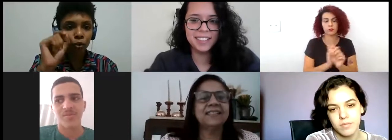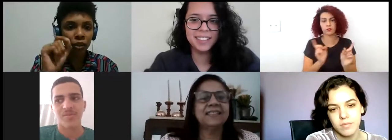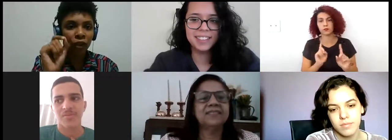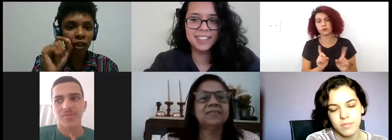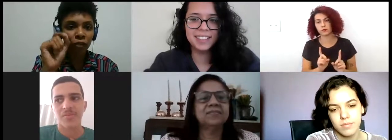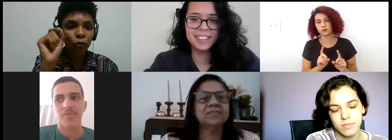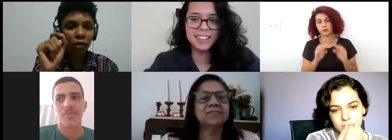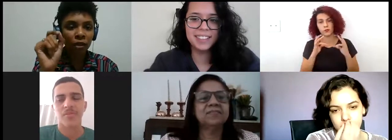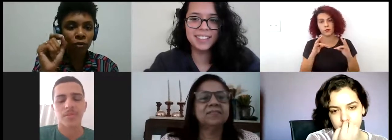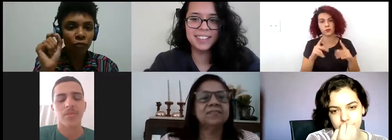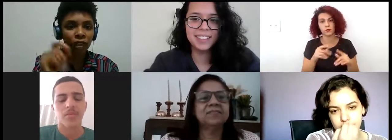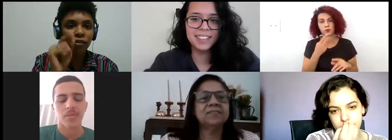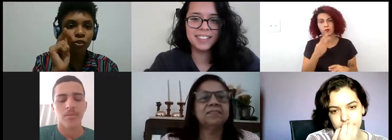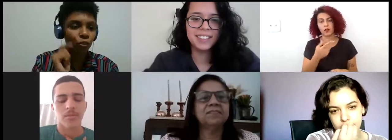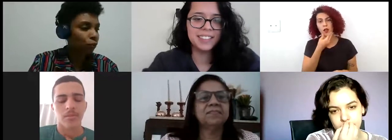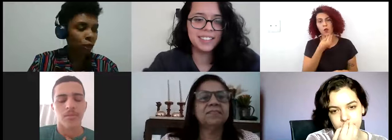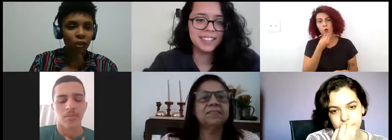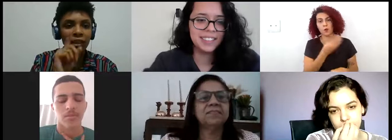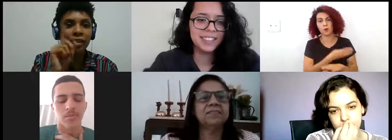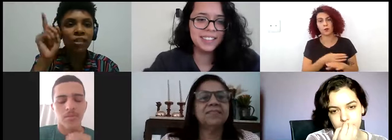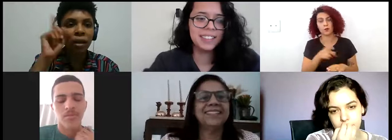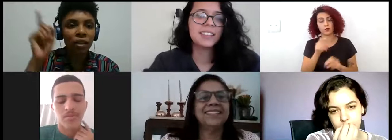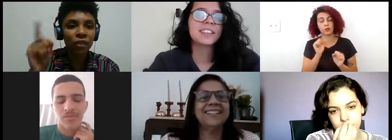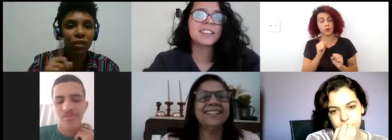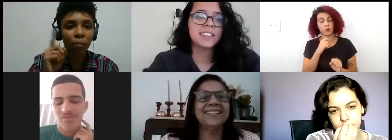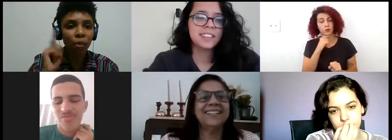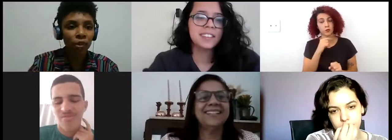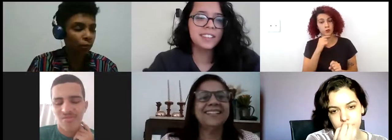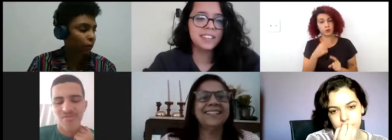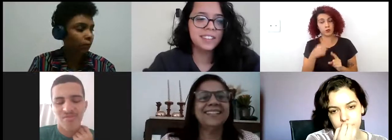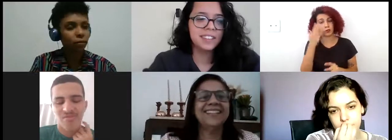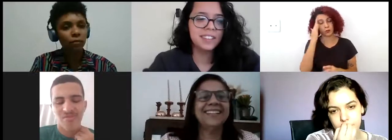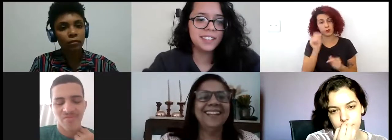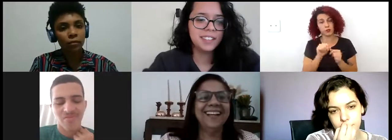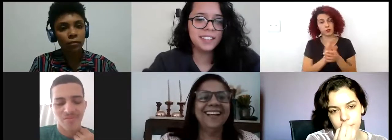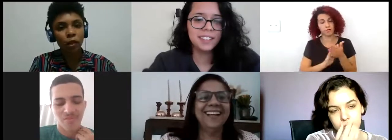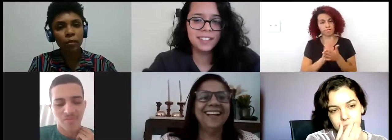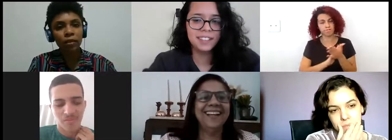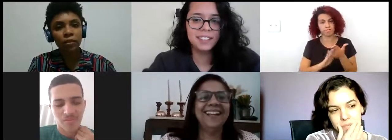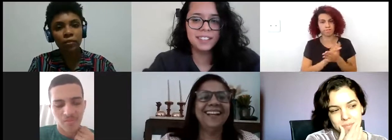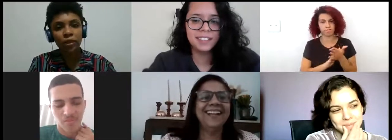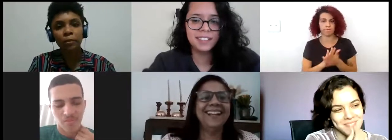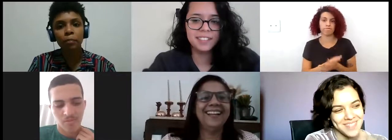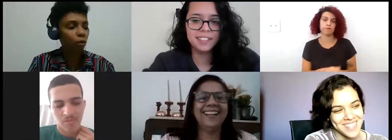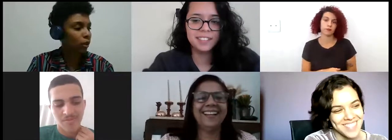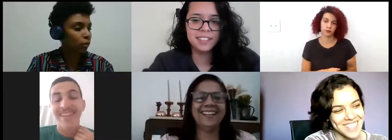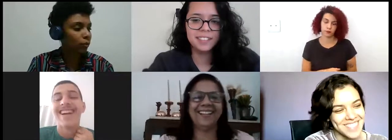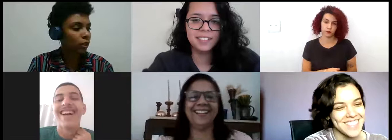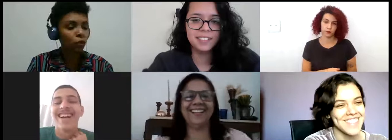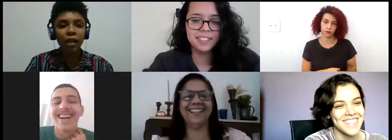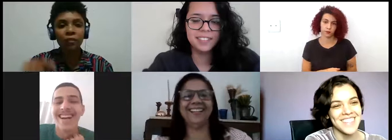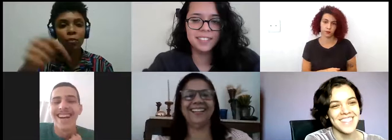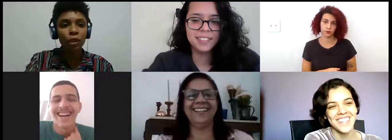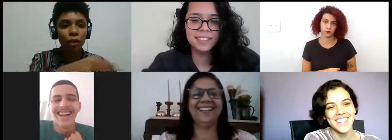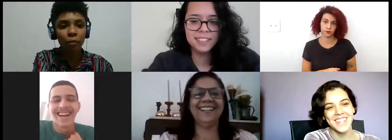tudo que falar que foi um homem branco de fez desconfio que ele não sabia fazer nenhuma o homem branco não sabe fazer nenhuma